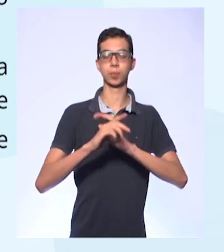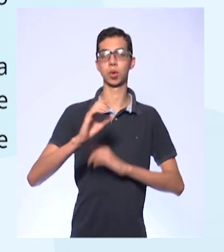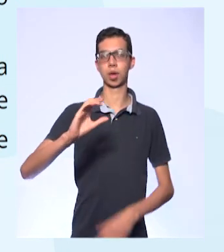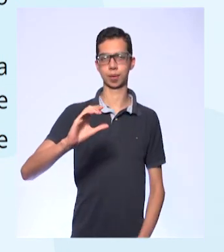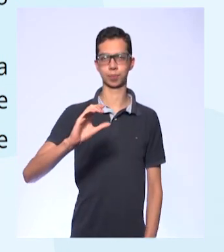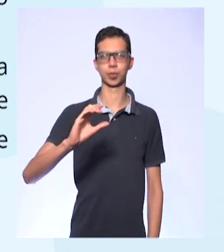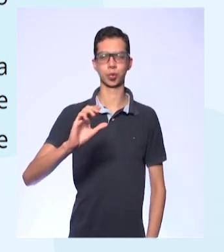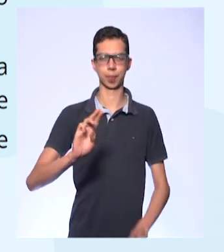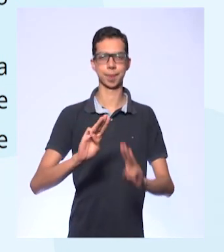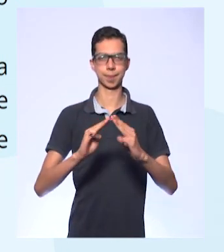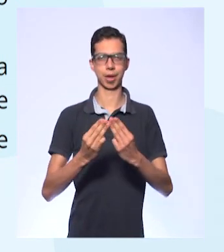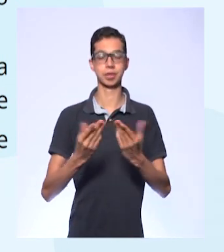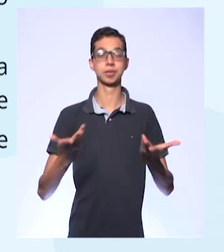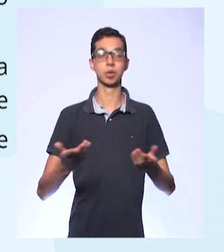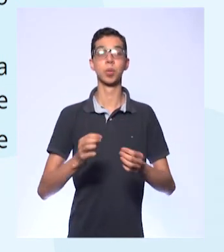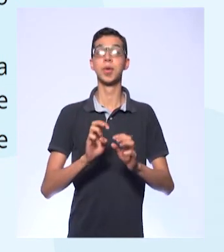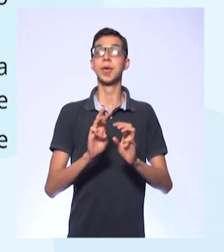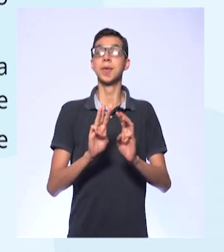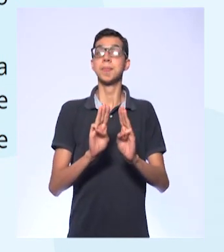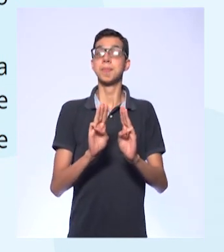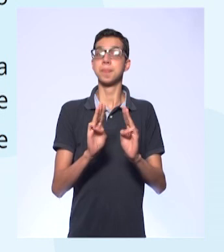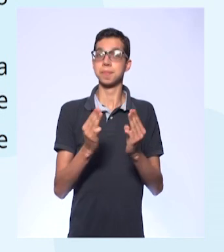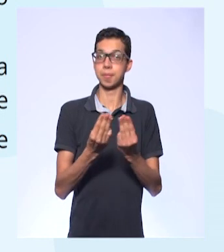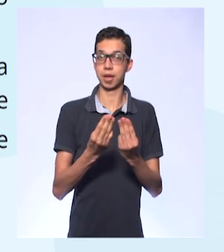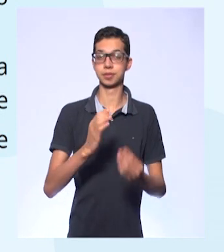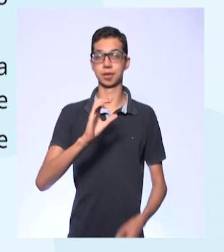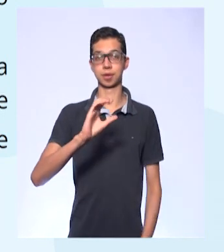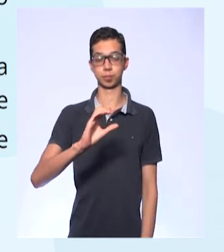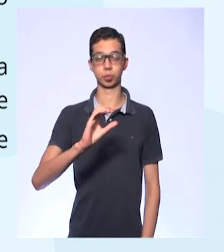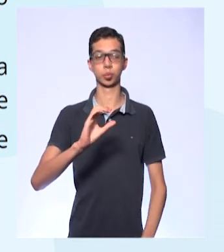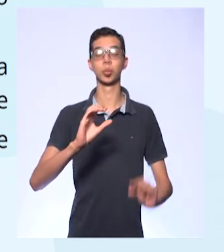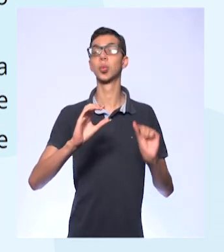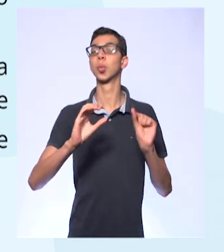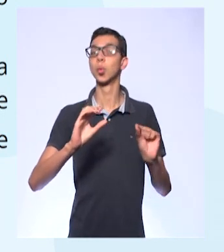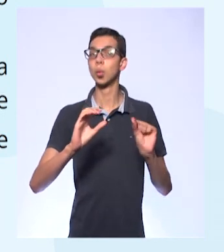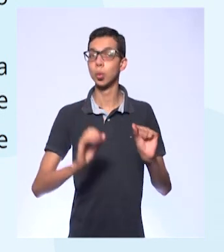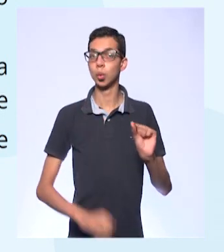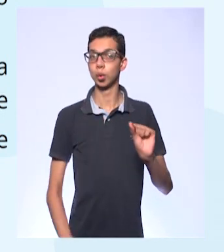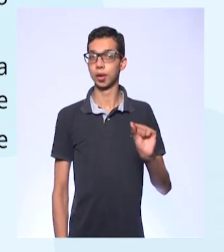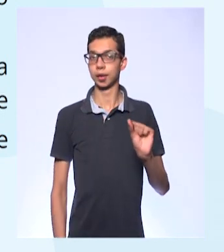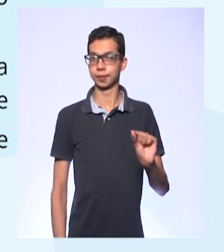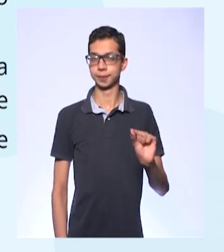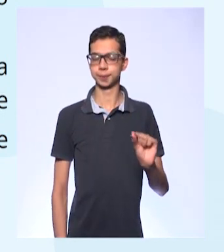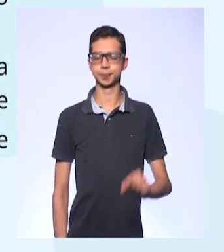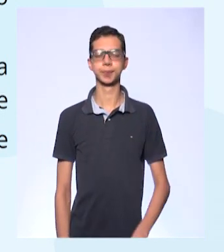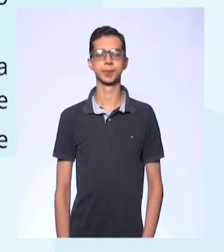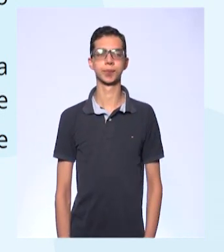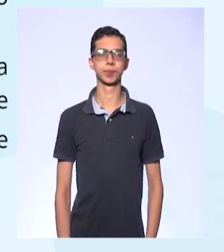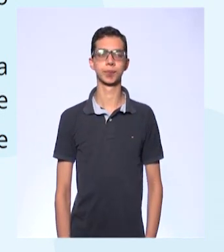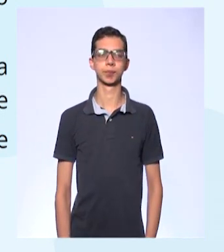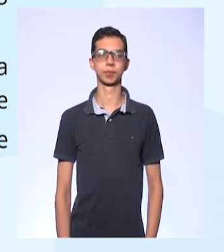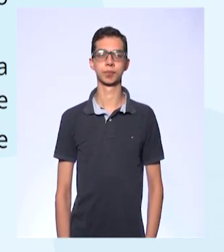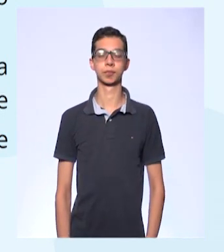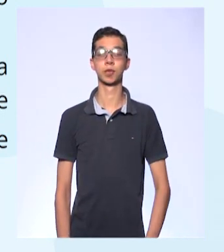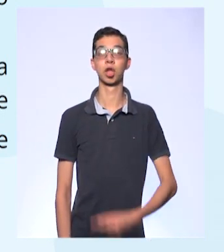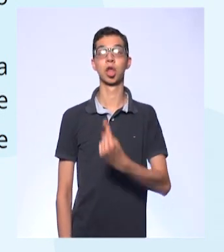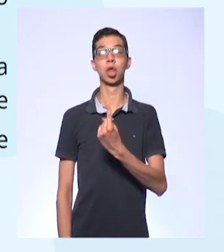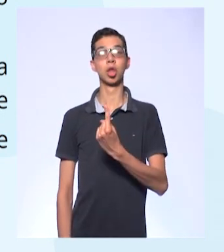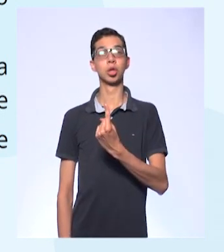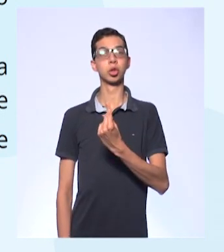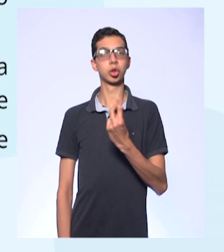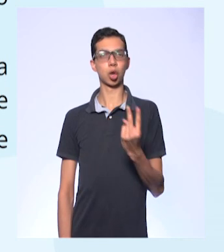número da massa do carbono é o quê? São 12 equivalentes, né? 12 unidades de massa